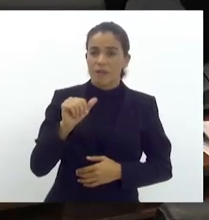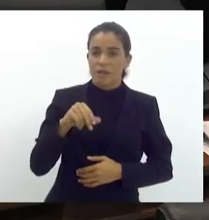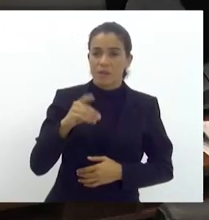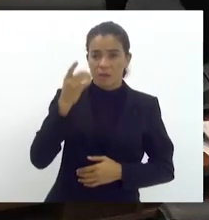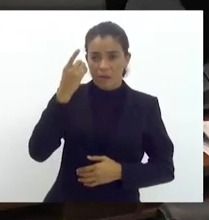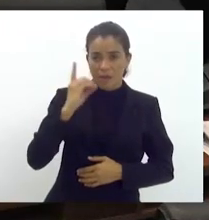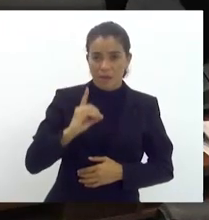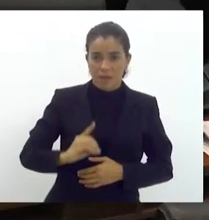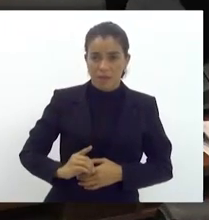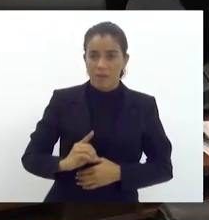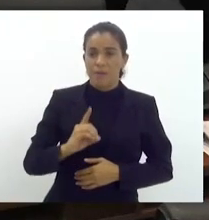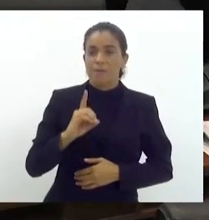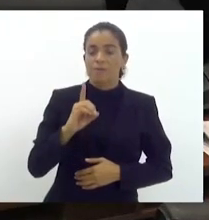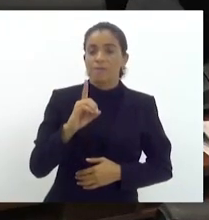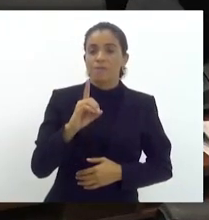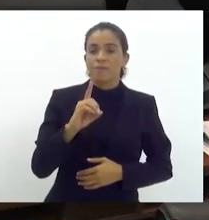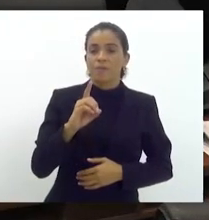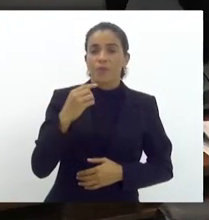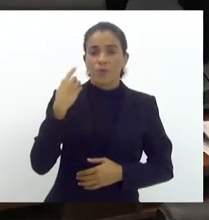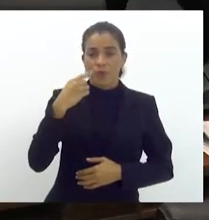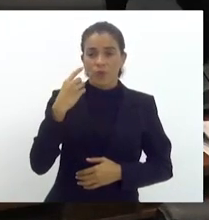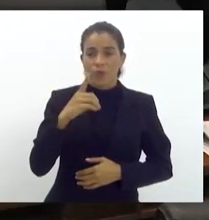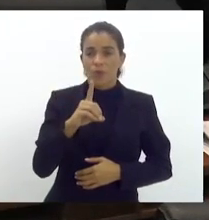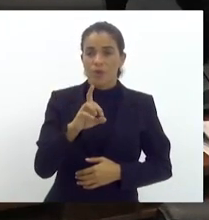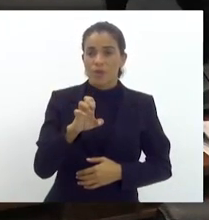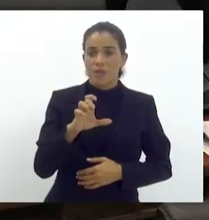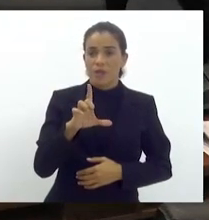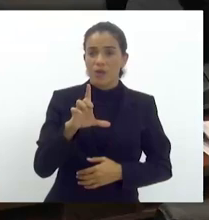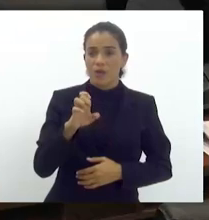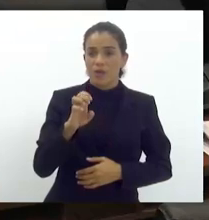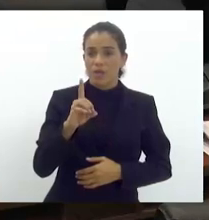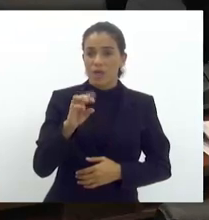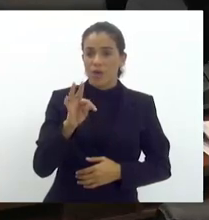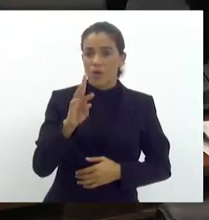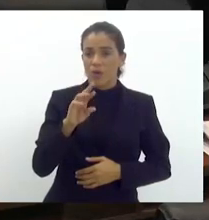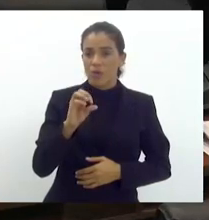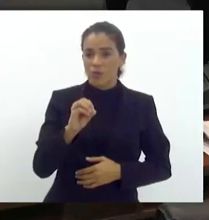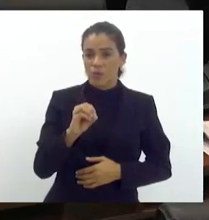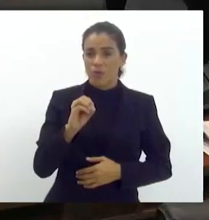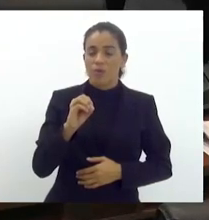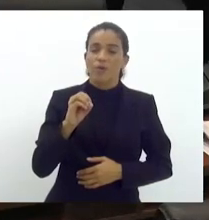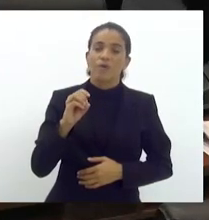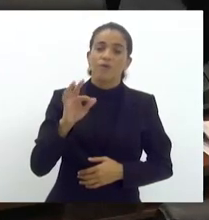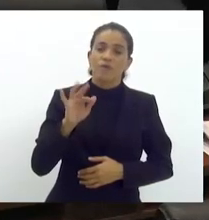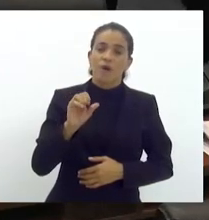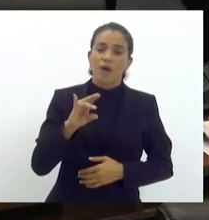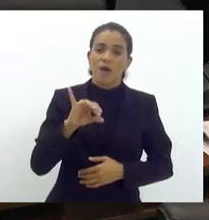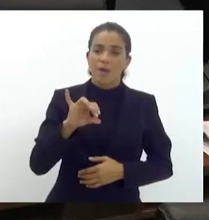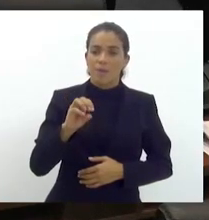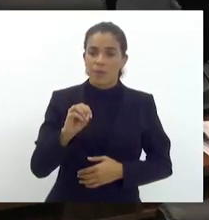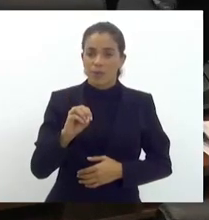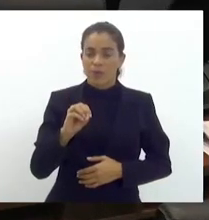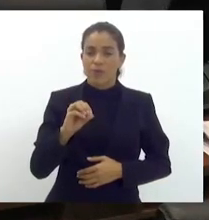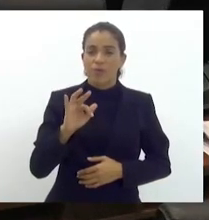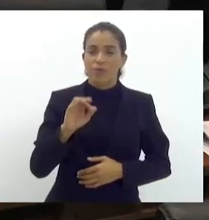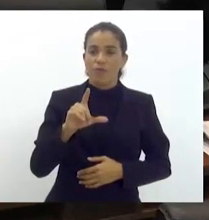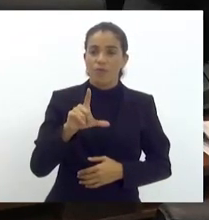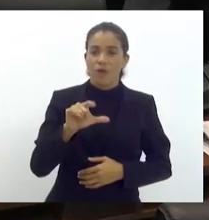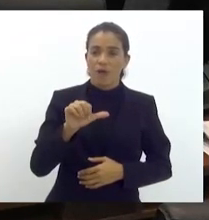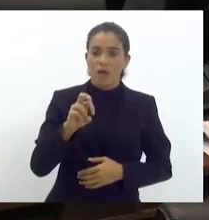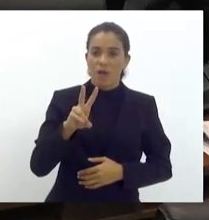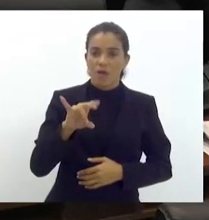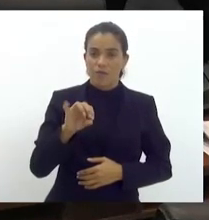Balbi Deputado Dr deodalto Deputado Fábio Silva Deputado Flávio